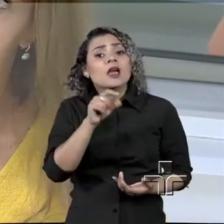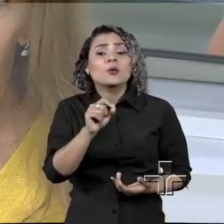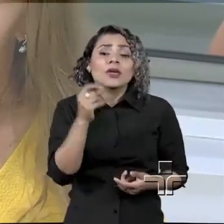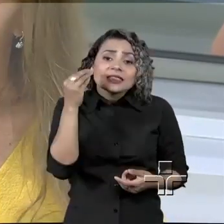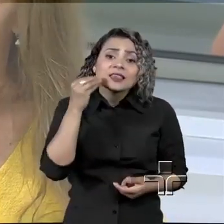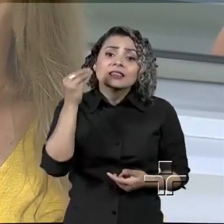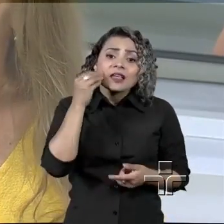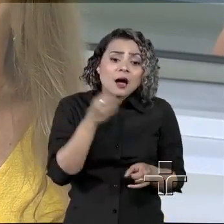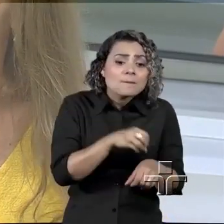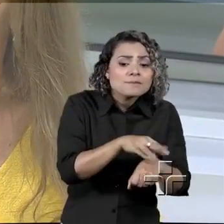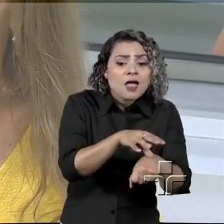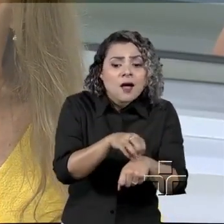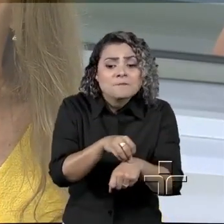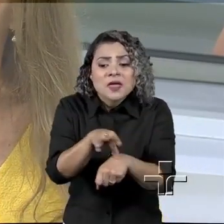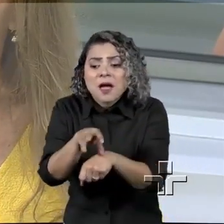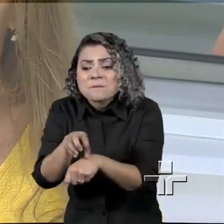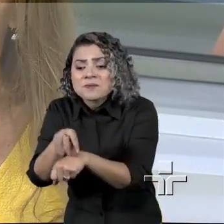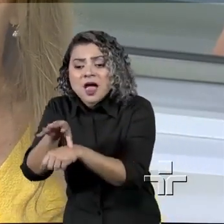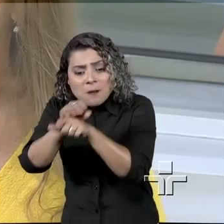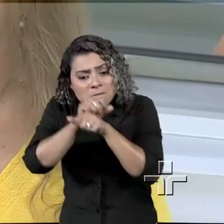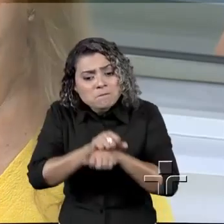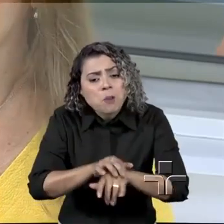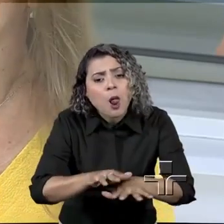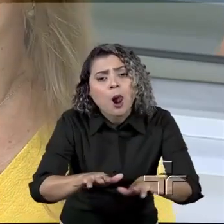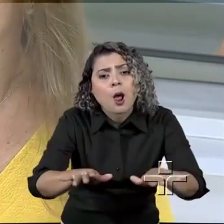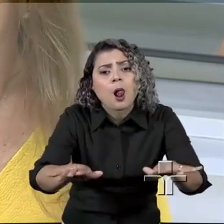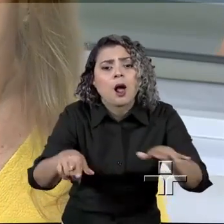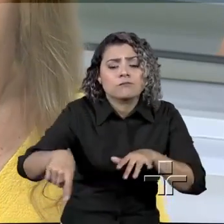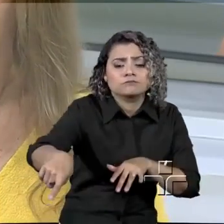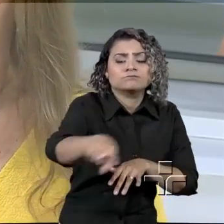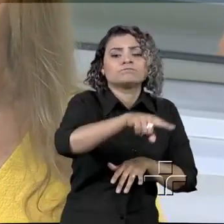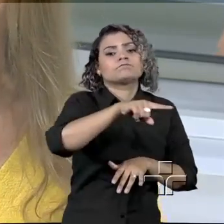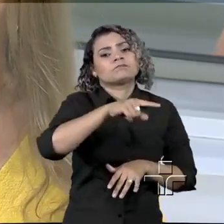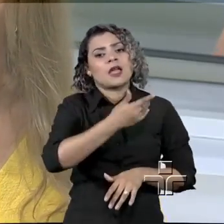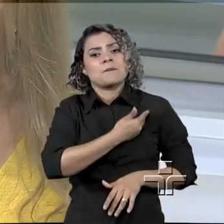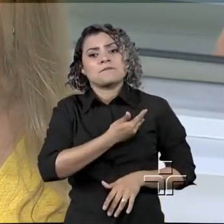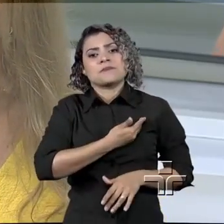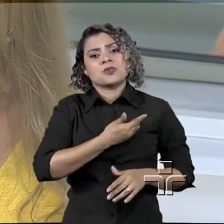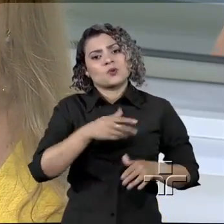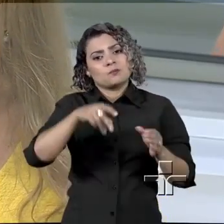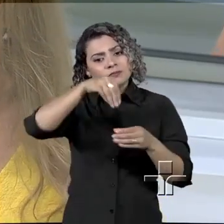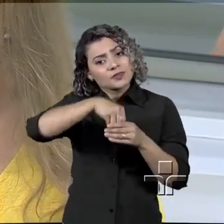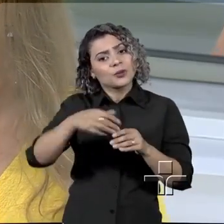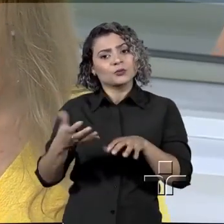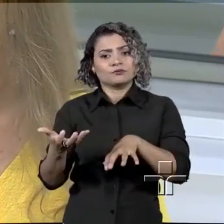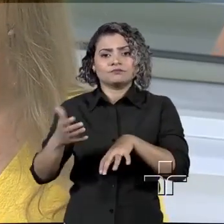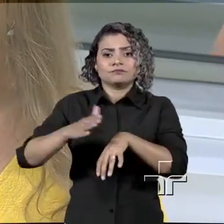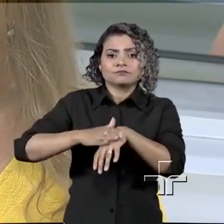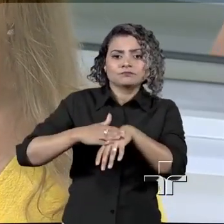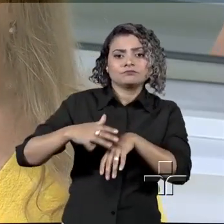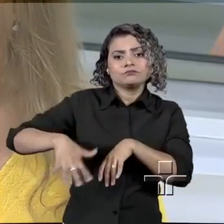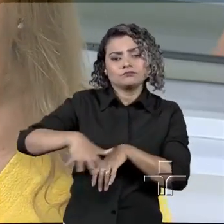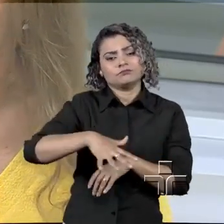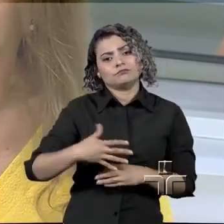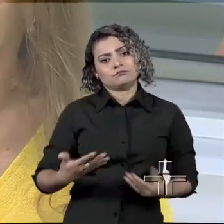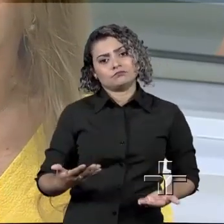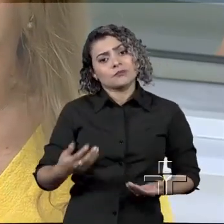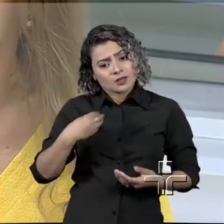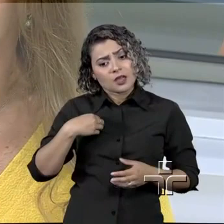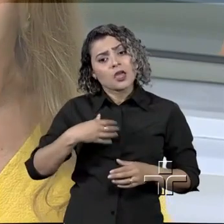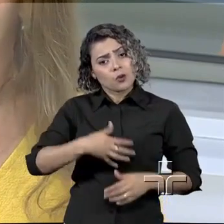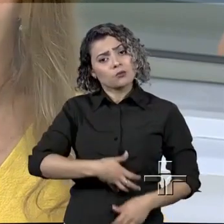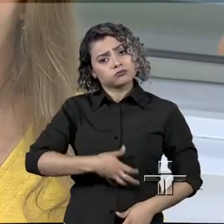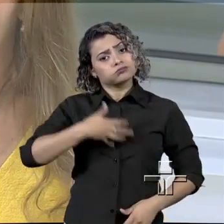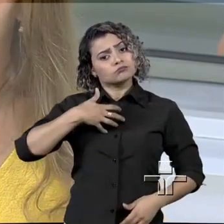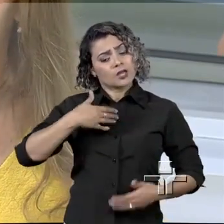tentar passar, muitas vezes, uma mensagem a um colega parlamentar. Né? Eu me